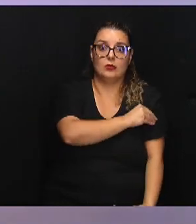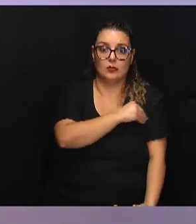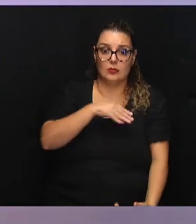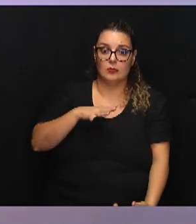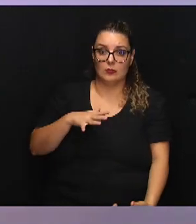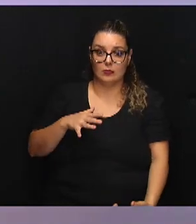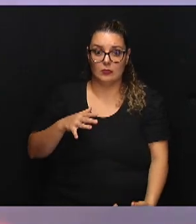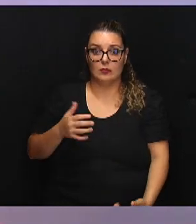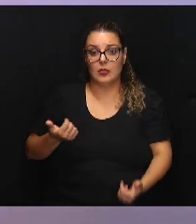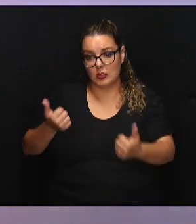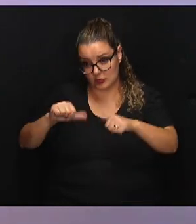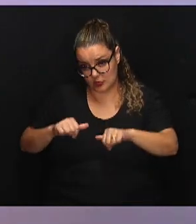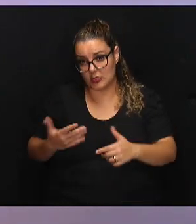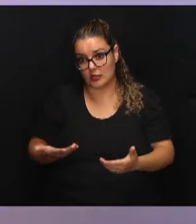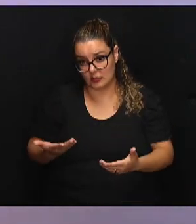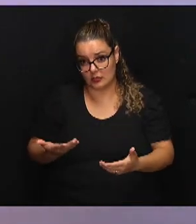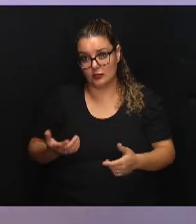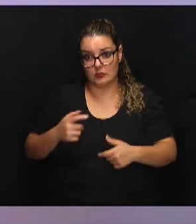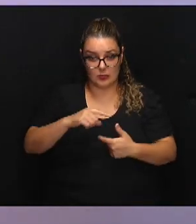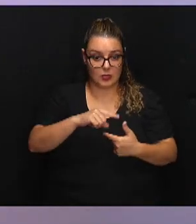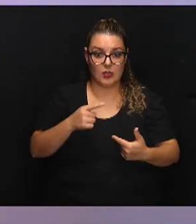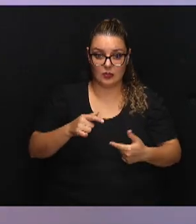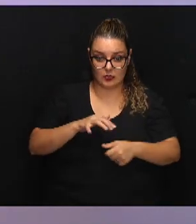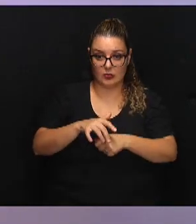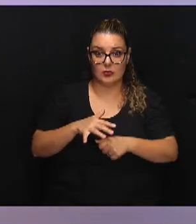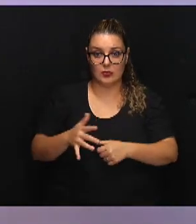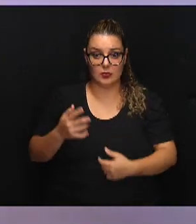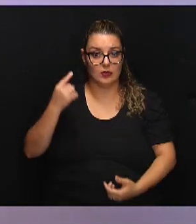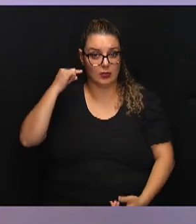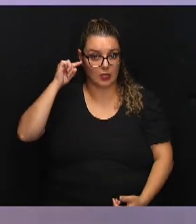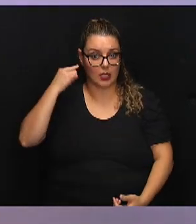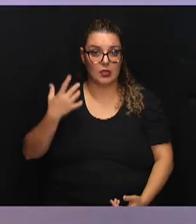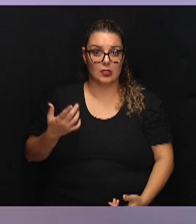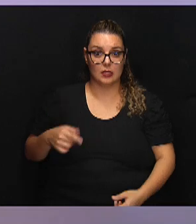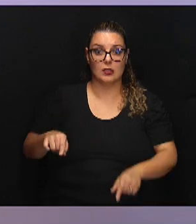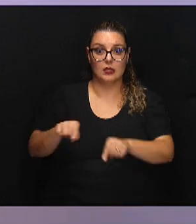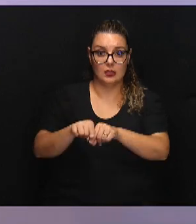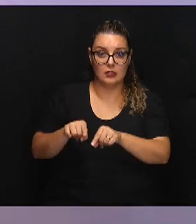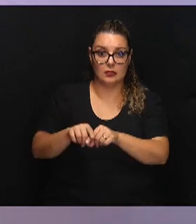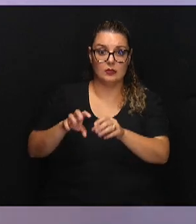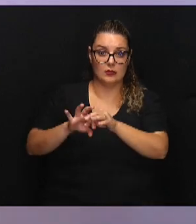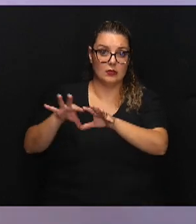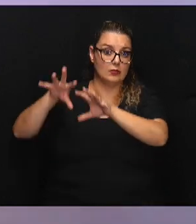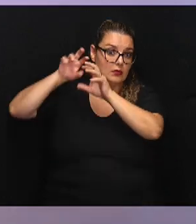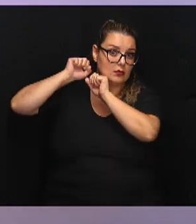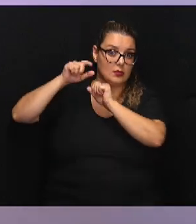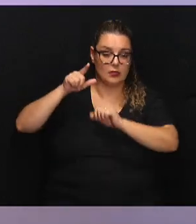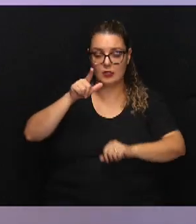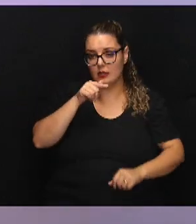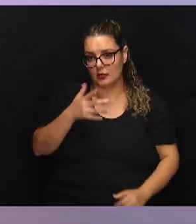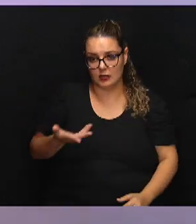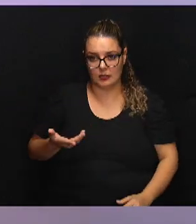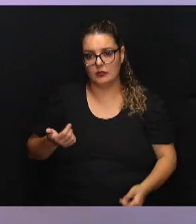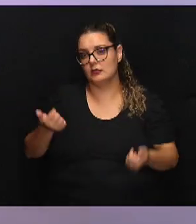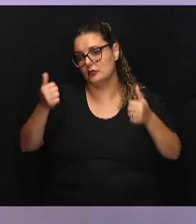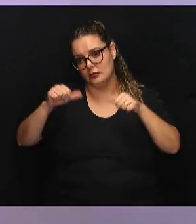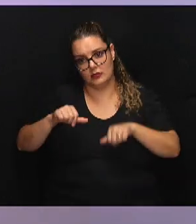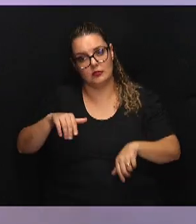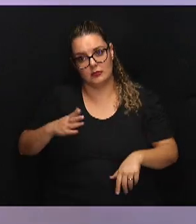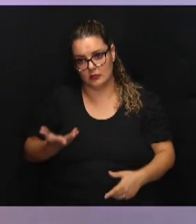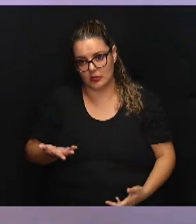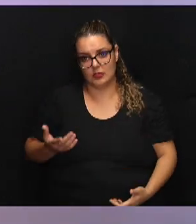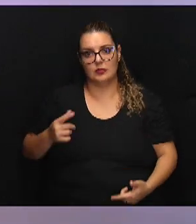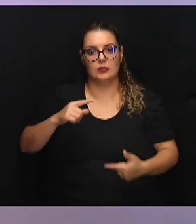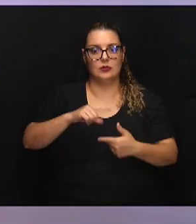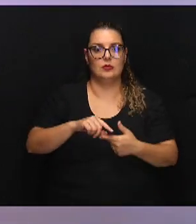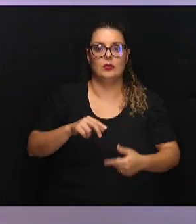para esse quadro de infecção, a pele do ouvido, ele ainda vai absorver a água, então só vai piorar mais ainda o quadro, por